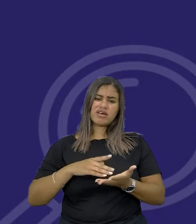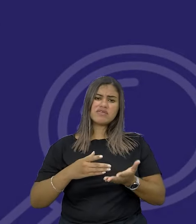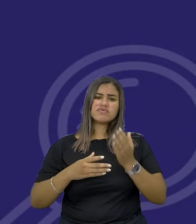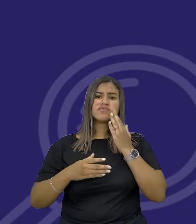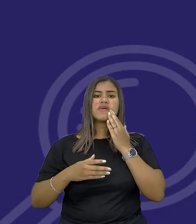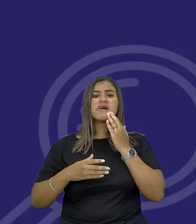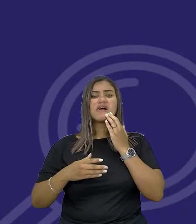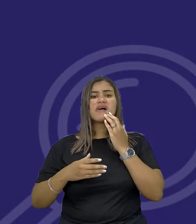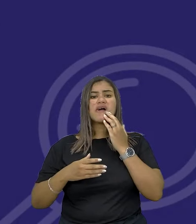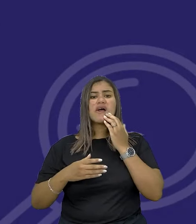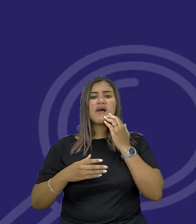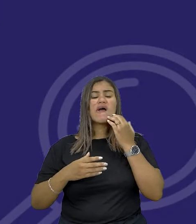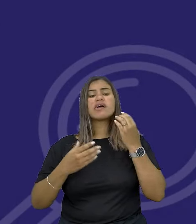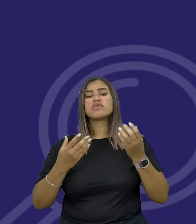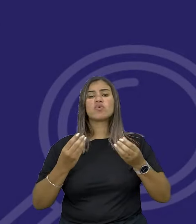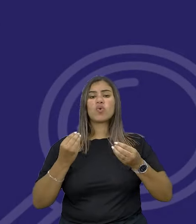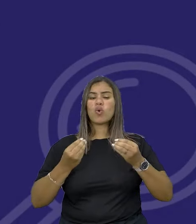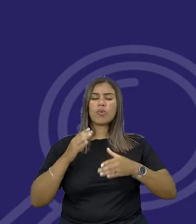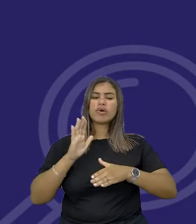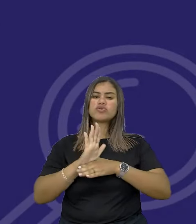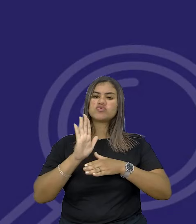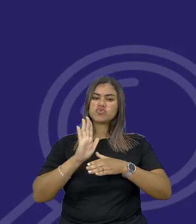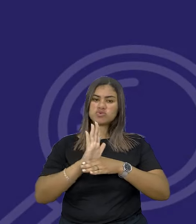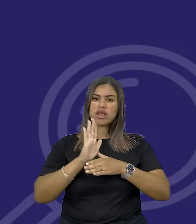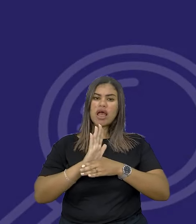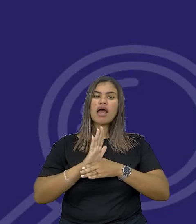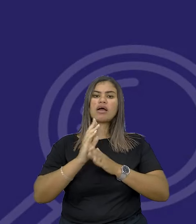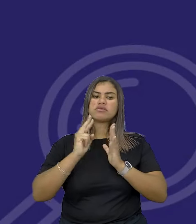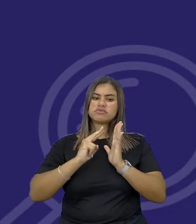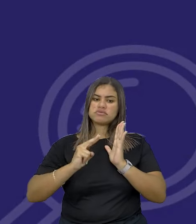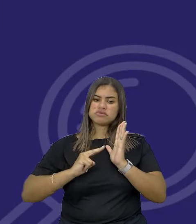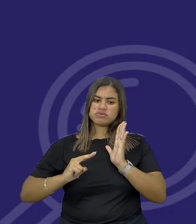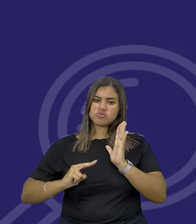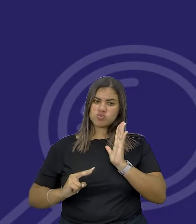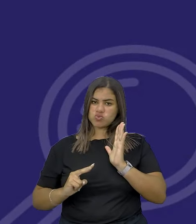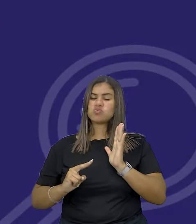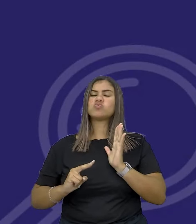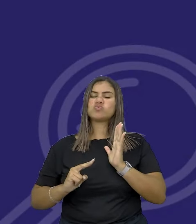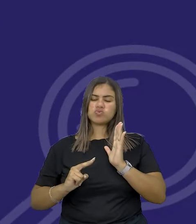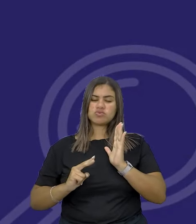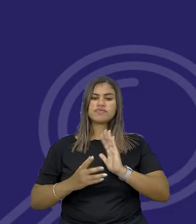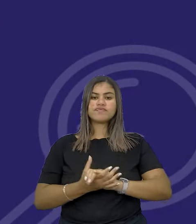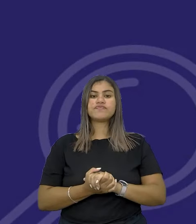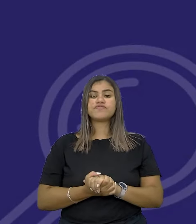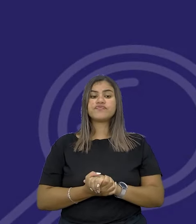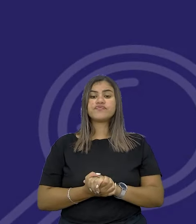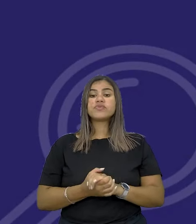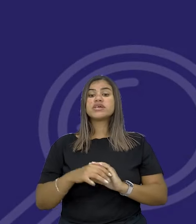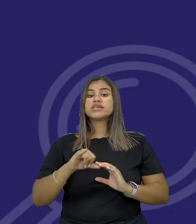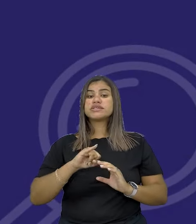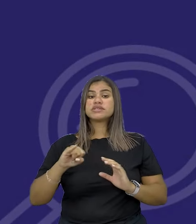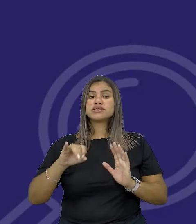eu posso ajudar na leitura, fazer com que eles ajudem, auxiliem eles nessa leitura. Se houver no texto do problema